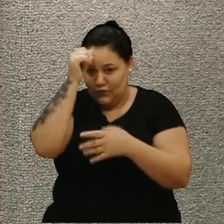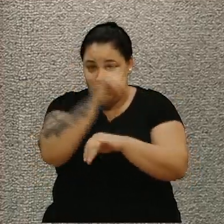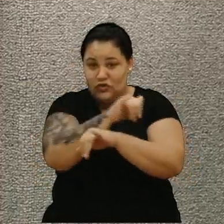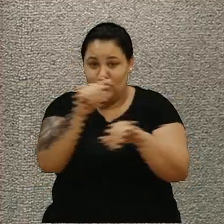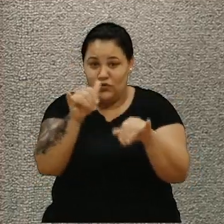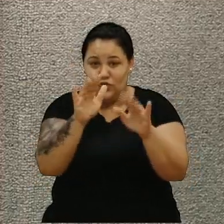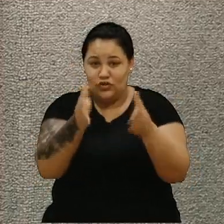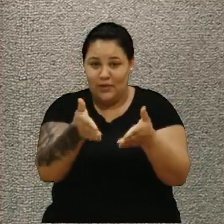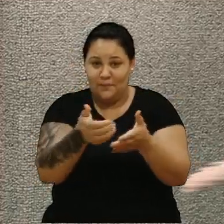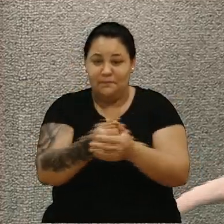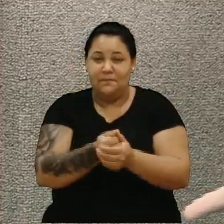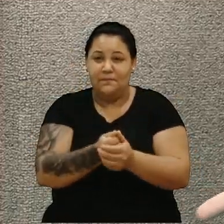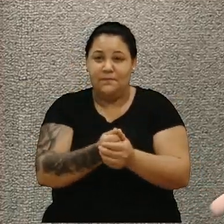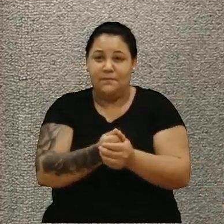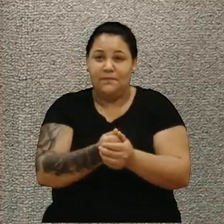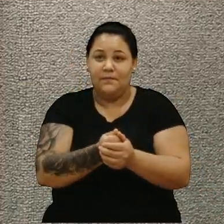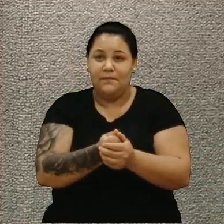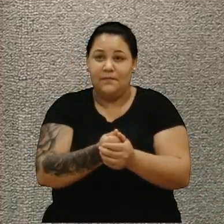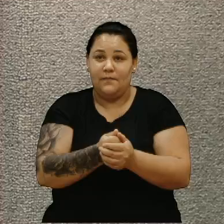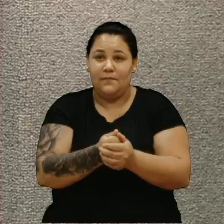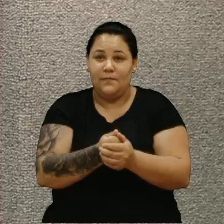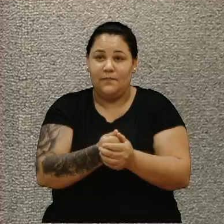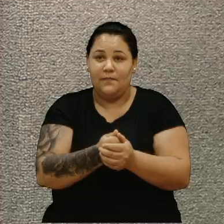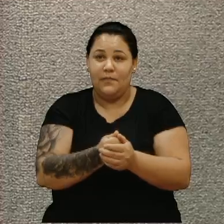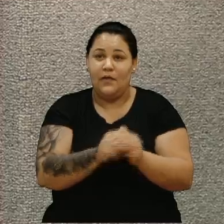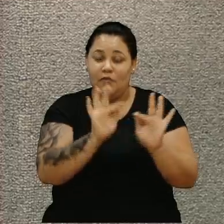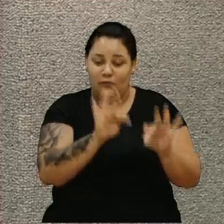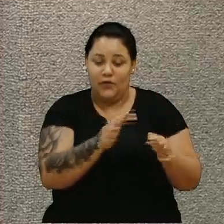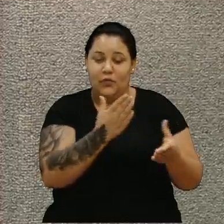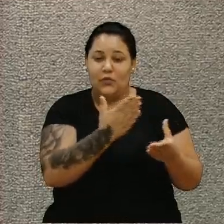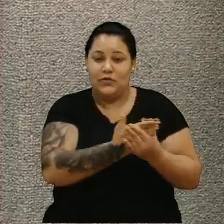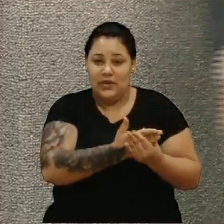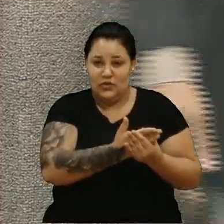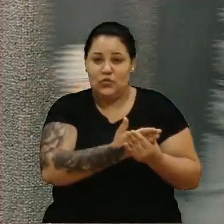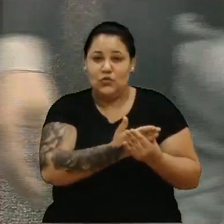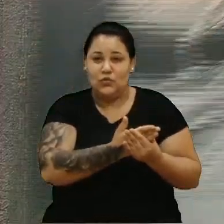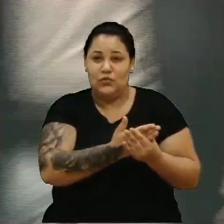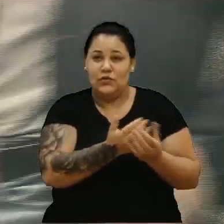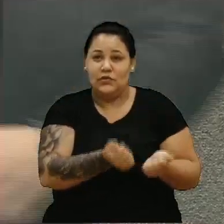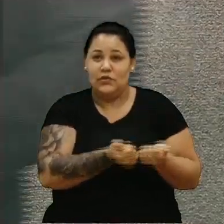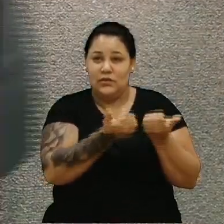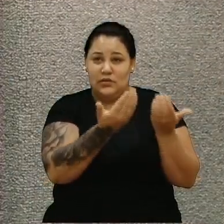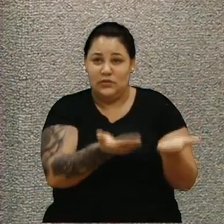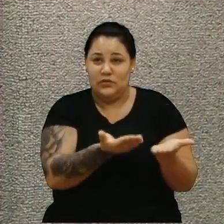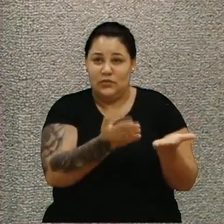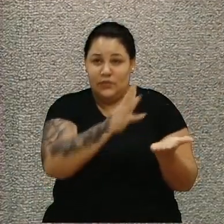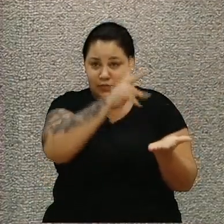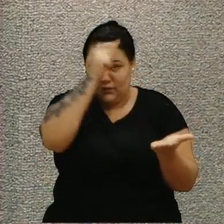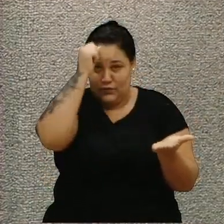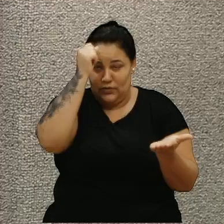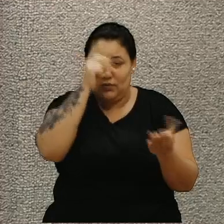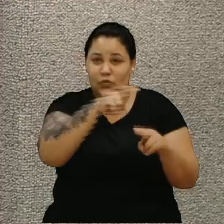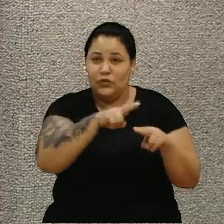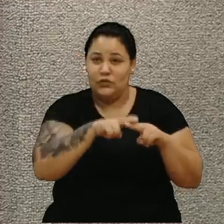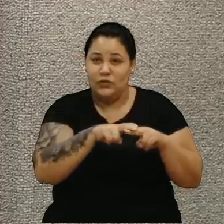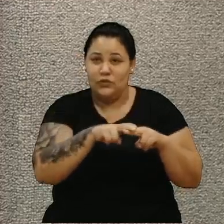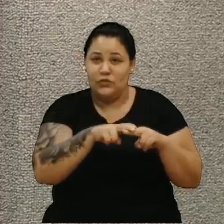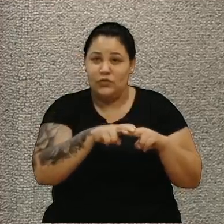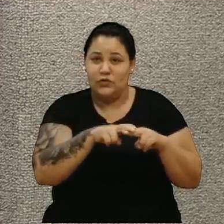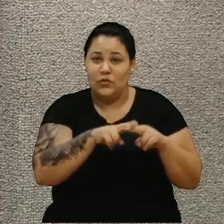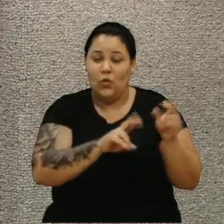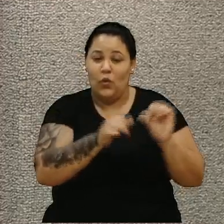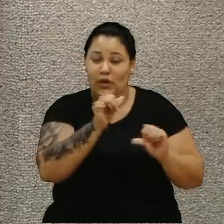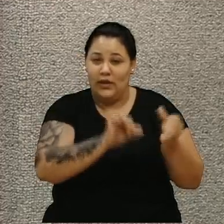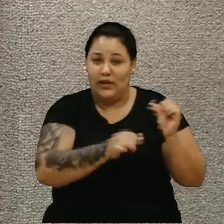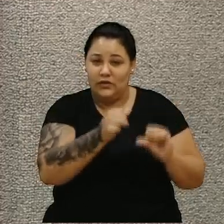anunciou a sentença final do Tribunal Regional, dando ganho de causa para a Prefeitura, portanto,